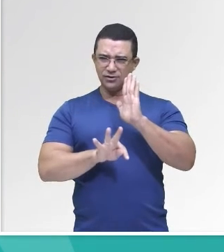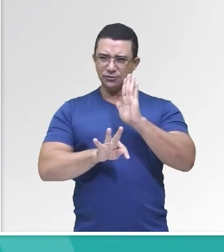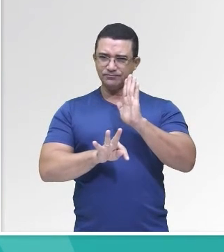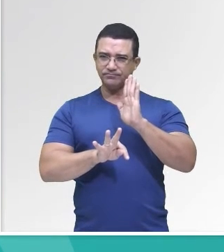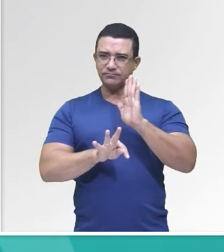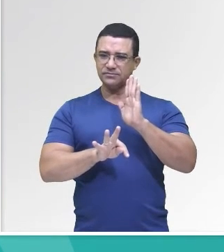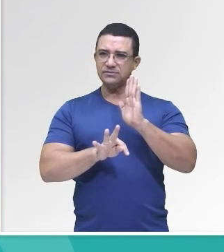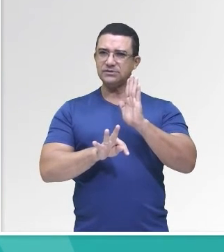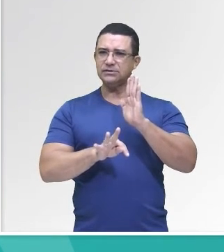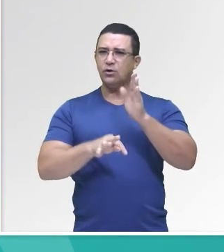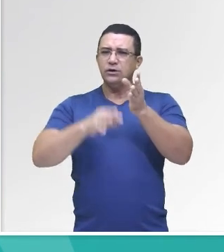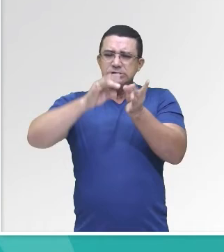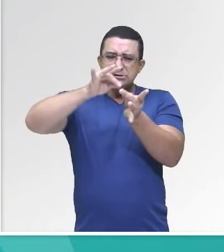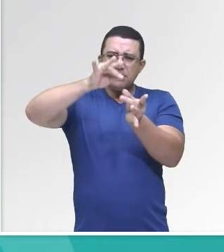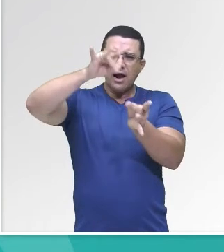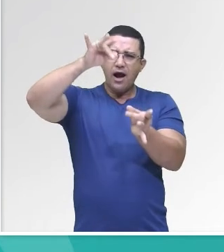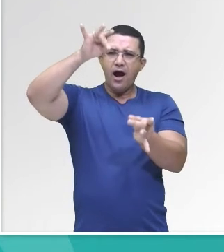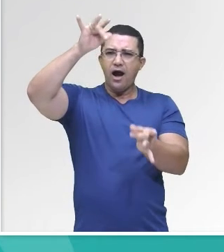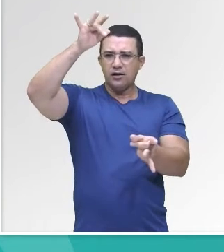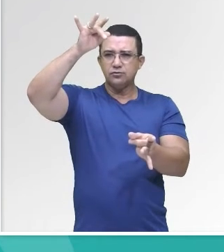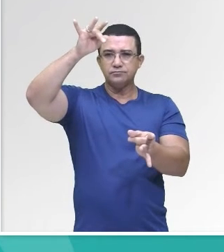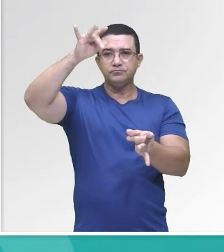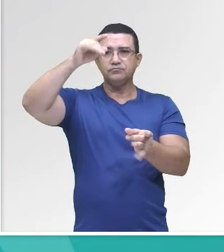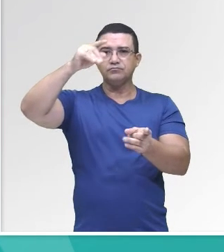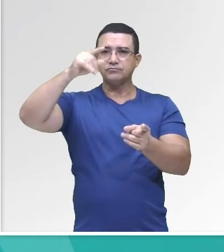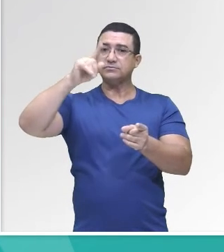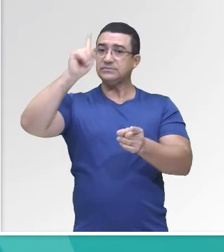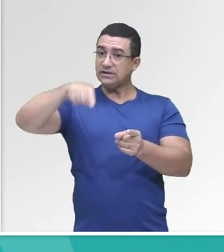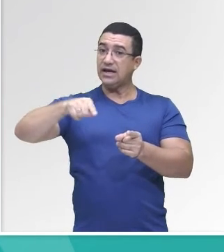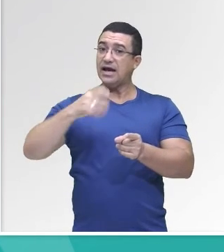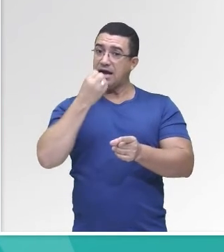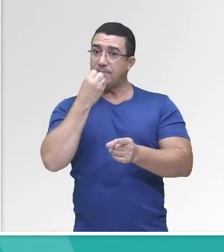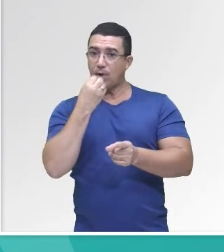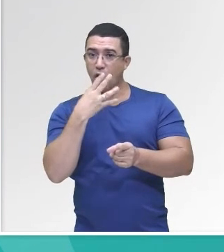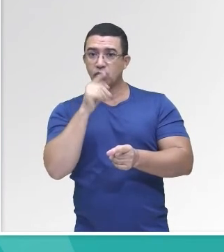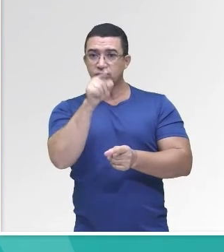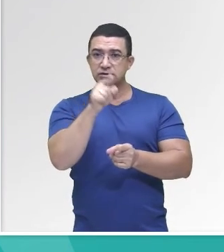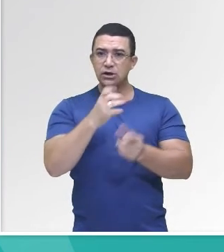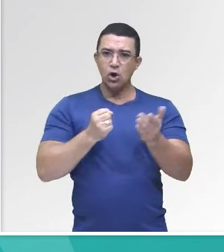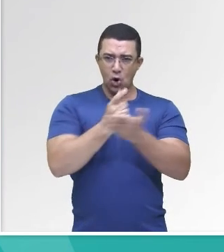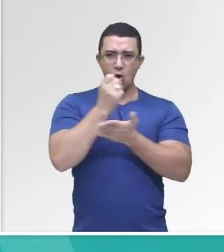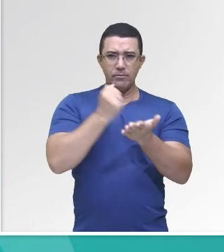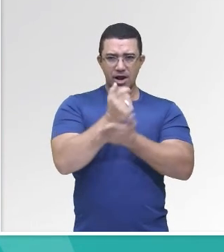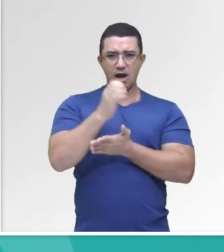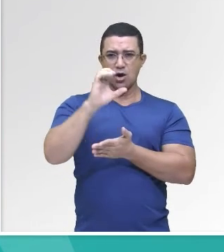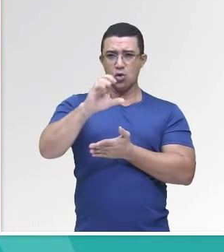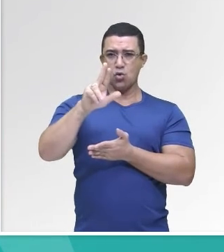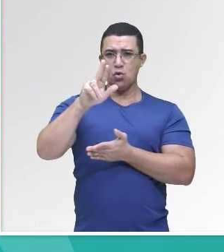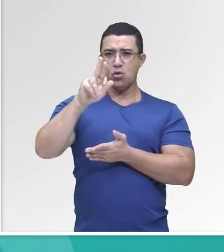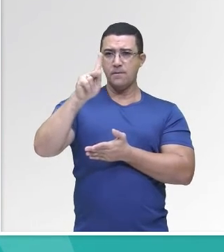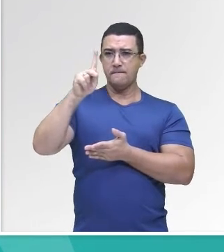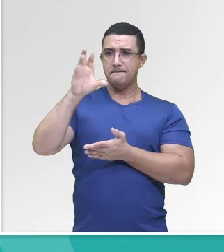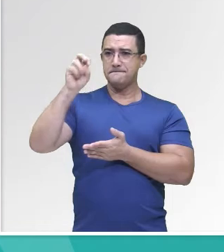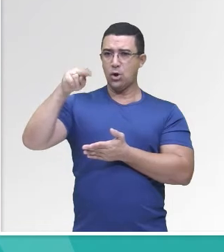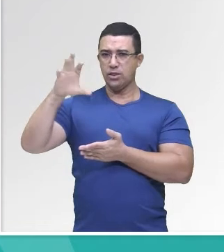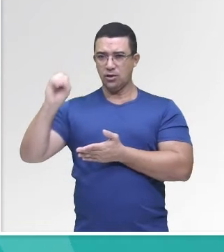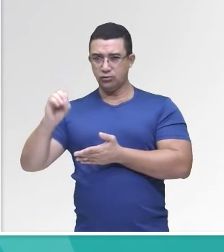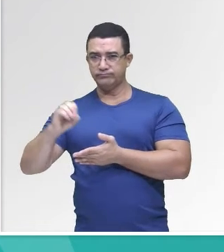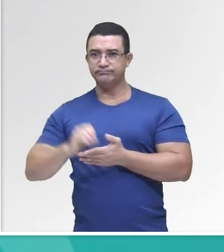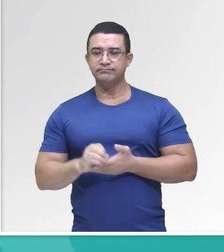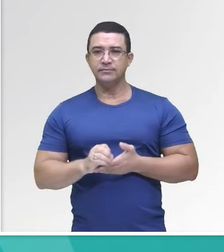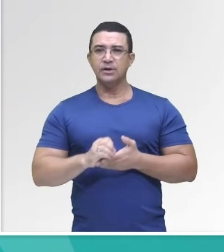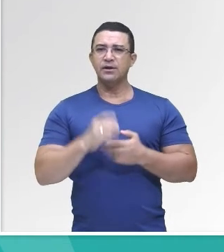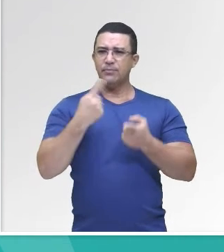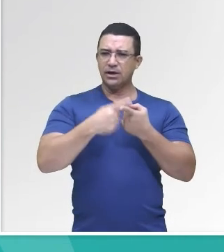algumas situações que esse provável consumidor passa, né? De sempre estar buscando